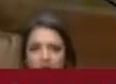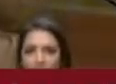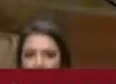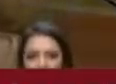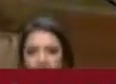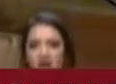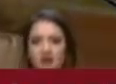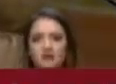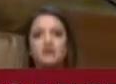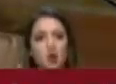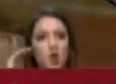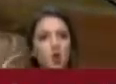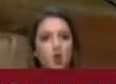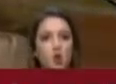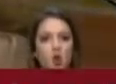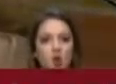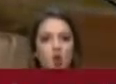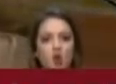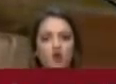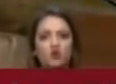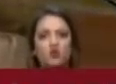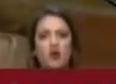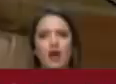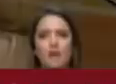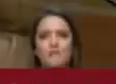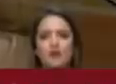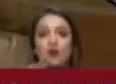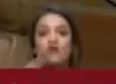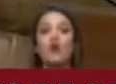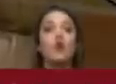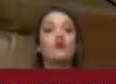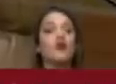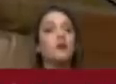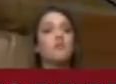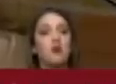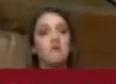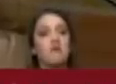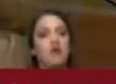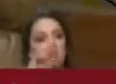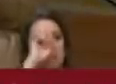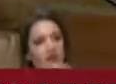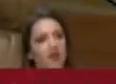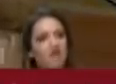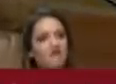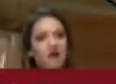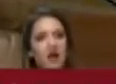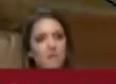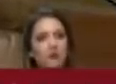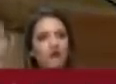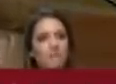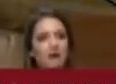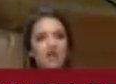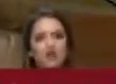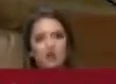7 processos de ameaça contra pessoas que estão me ameaçando dentro do Twitter com a cara aberta. Com a cara aberta, se eu te encontrar na